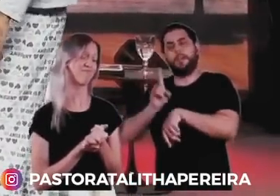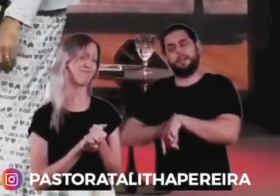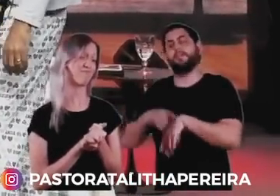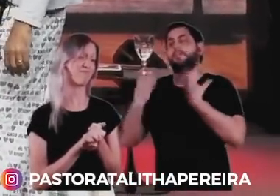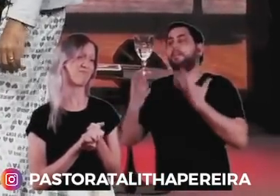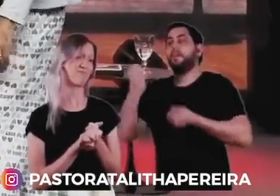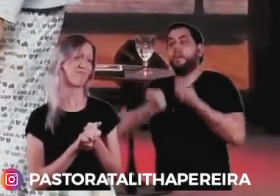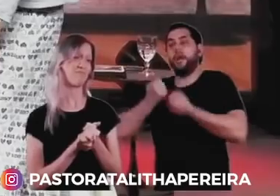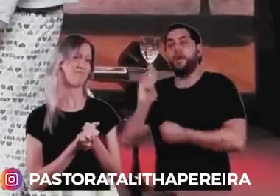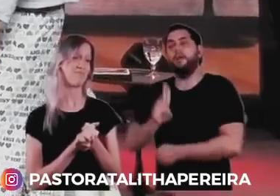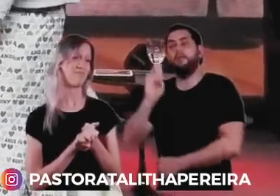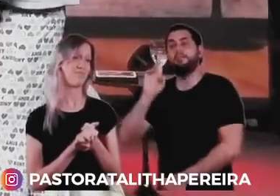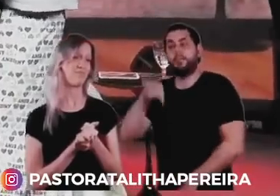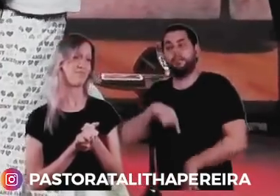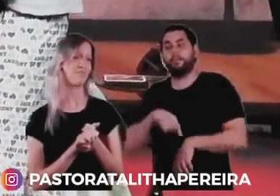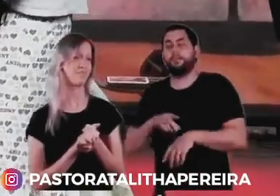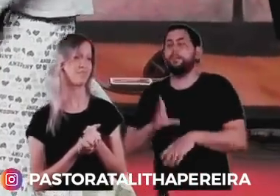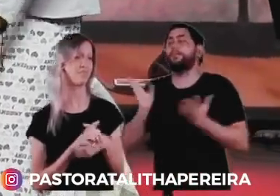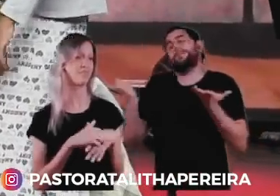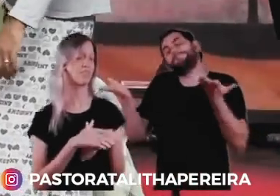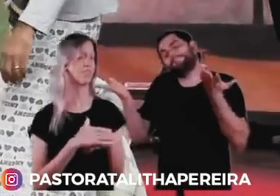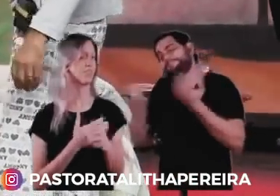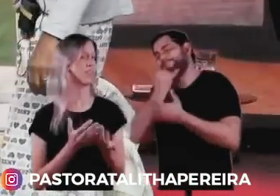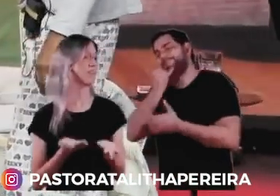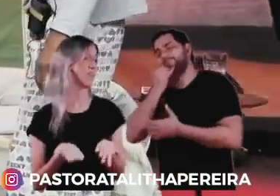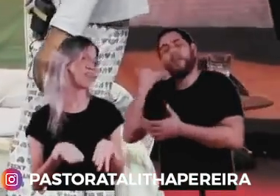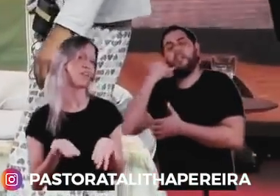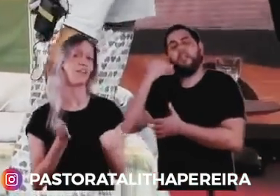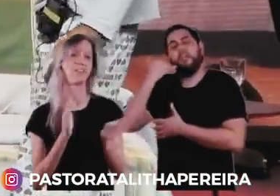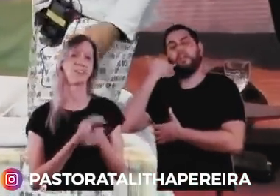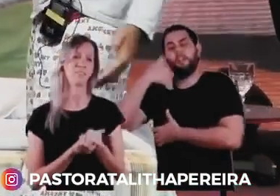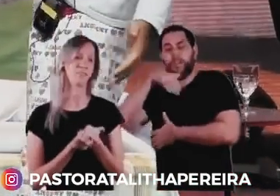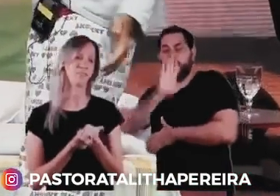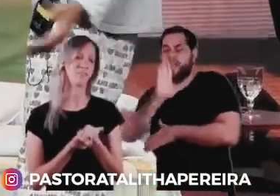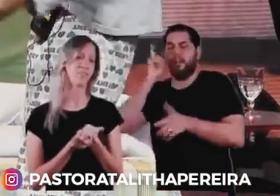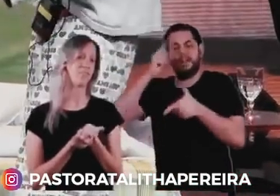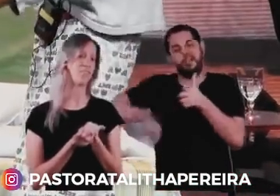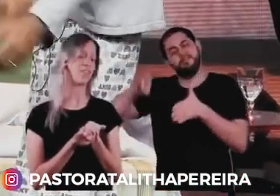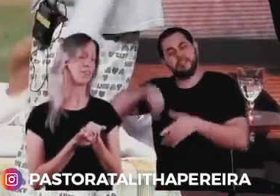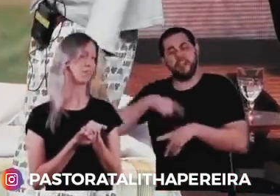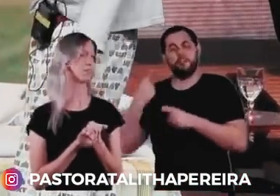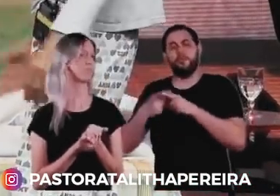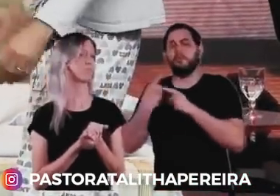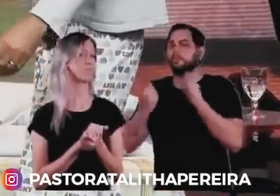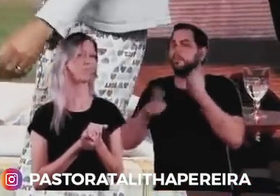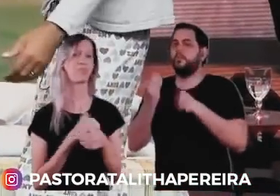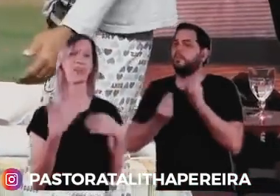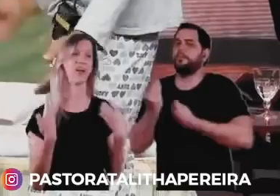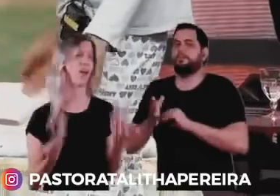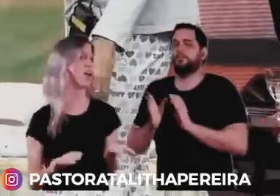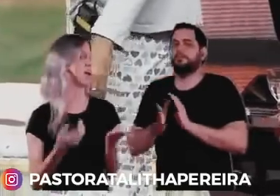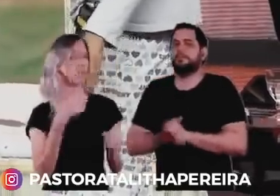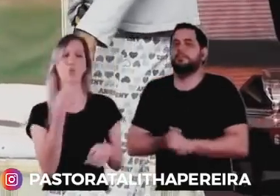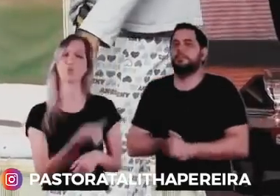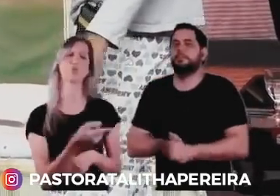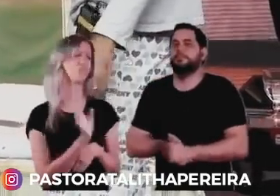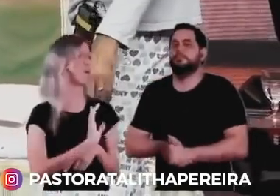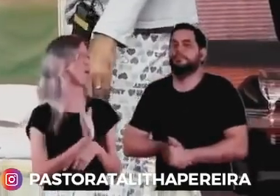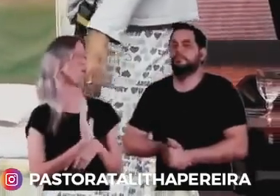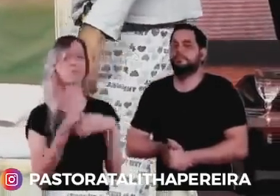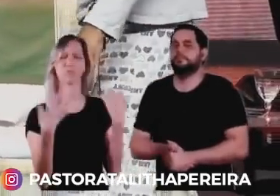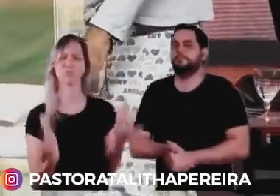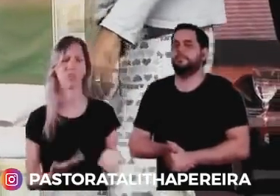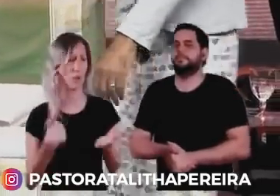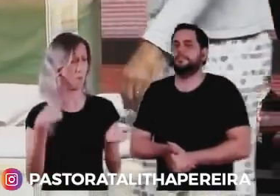E o carro eu vou precisar nesse horário. Ah, eu, infelizmente, liga pra ela, desmarca, porque não vai ter como. Ah, não vai ter como. Não, filho, não tem como